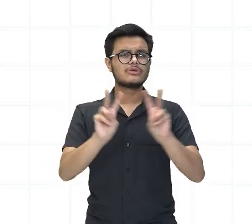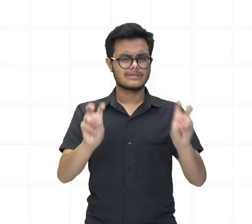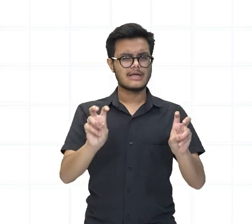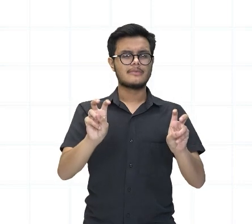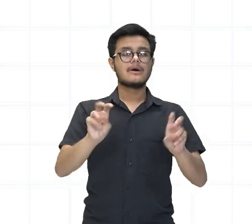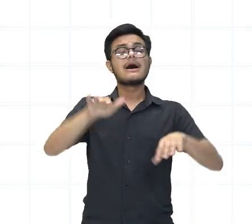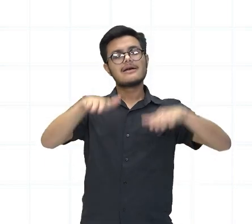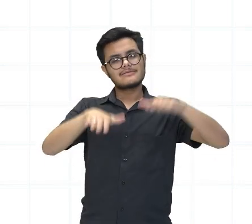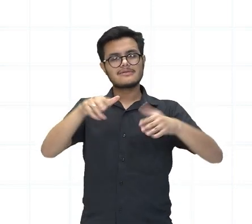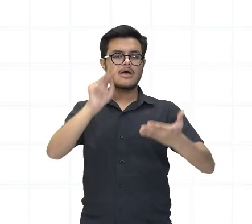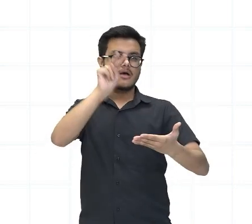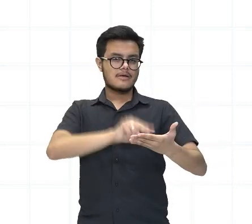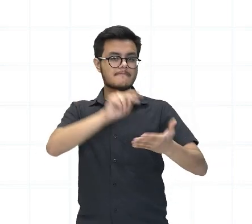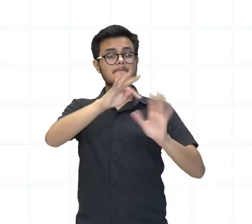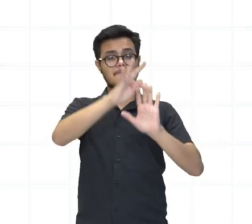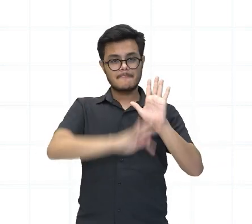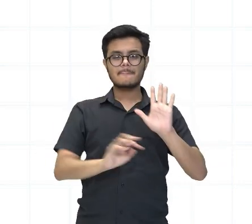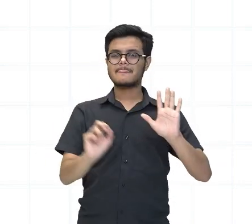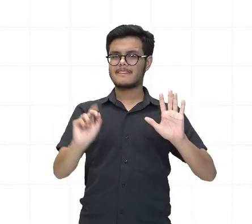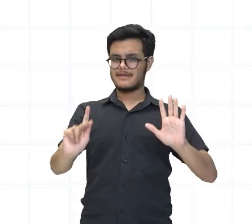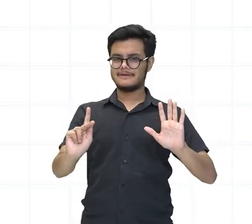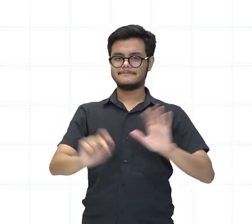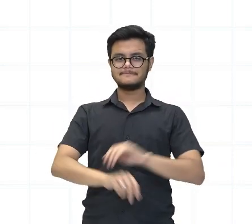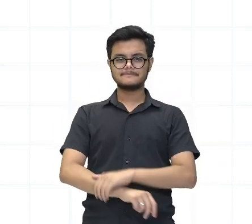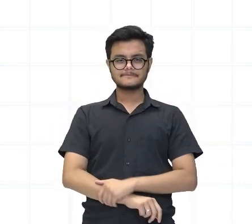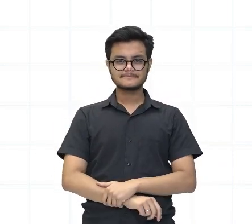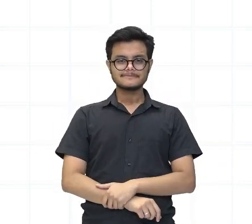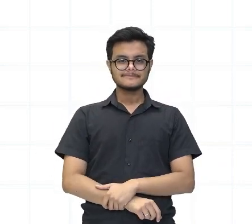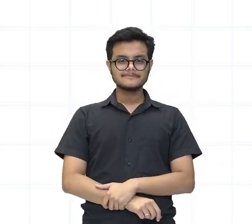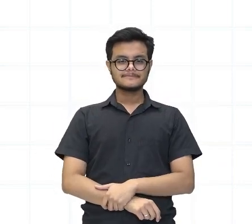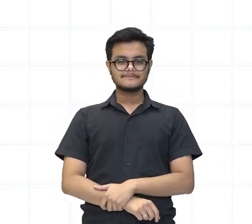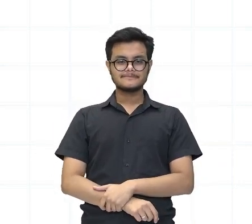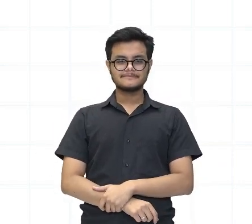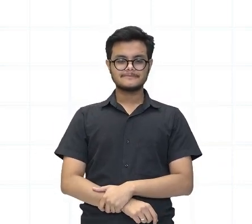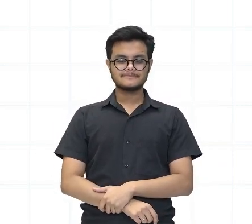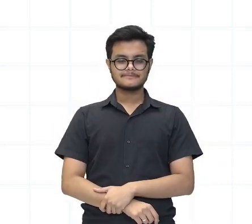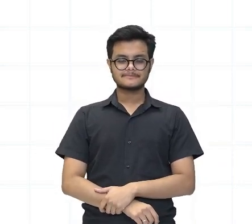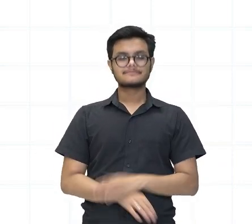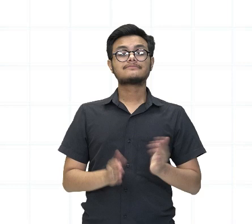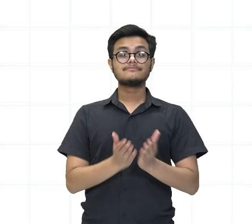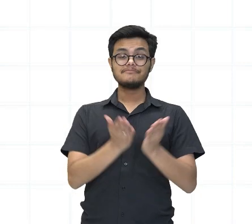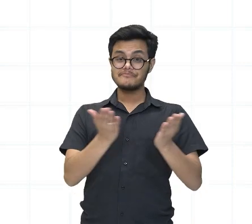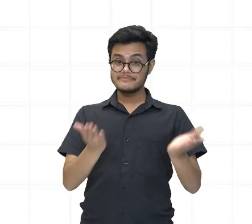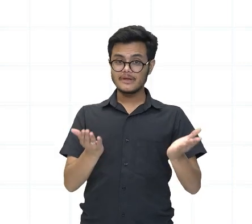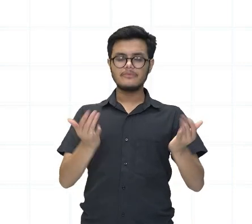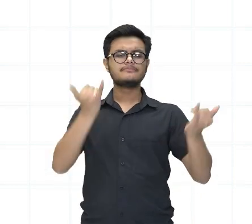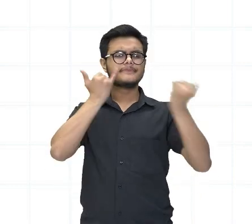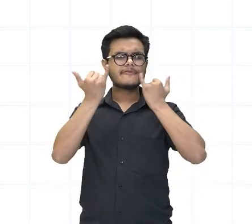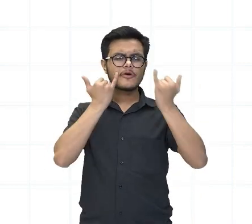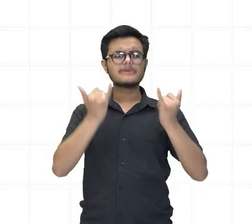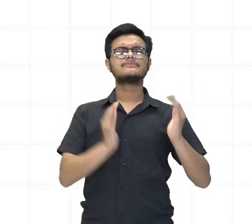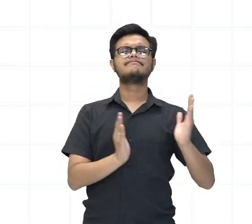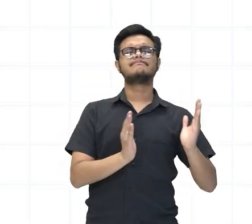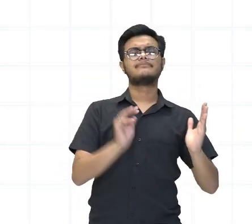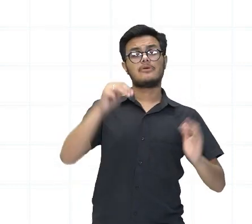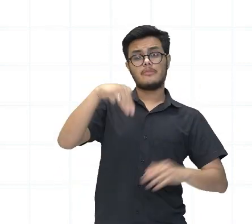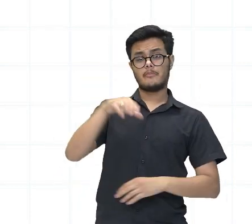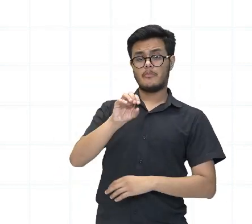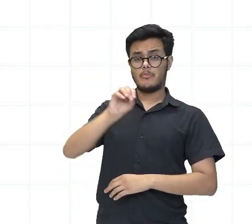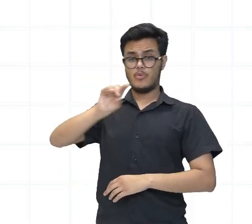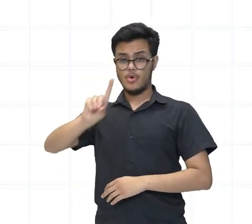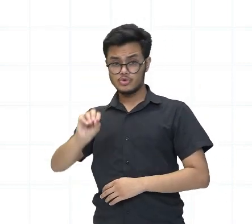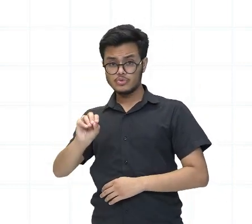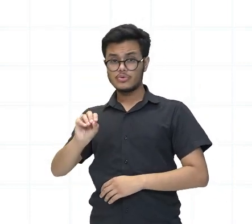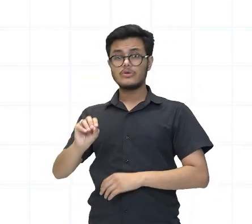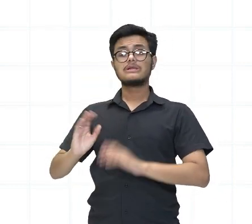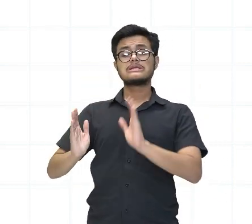Depois disso é que essa ação vai acontecer, então é futuro. Esse conjunto de informação, de modo de tempo, avança por favor, é o